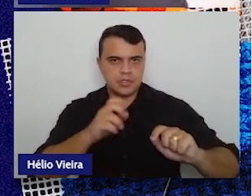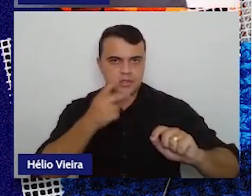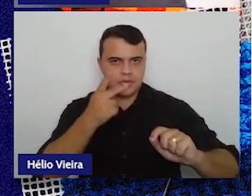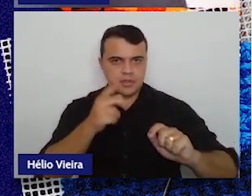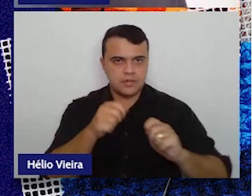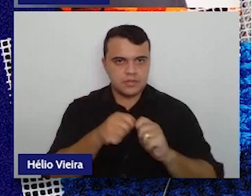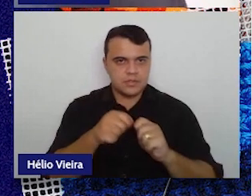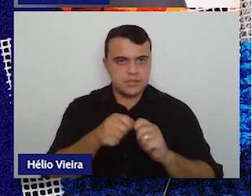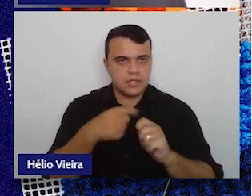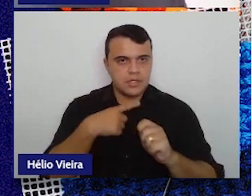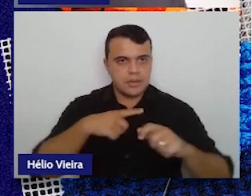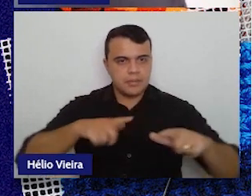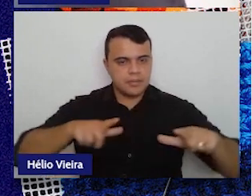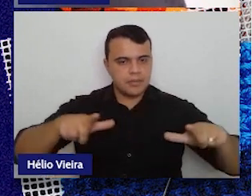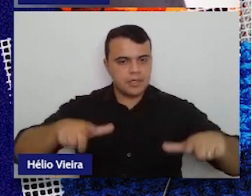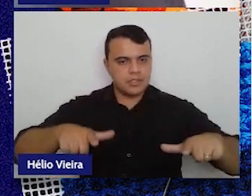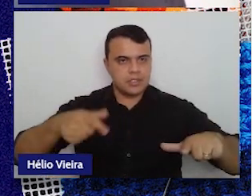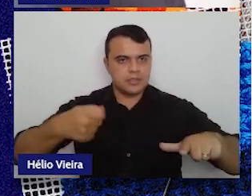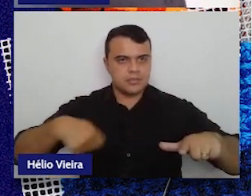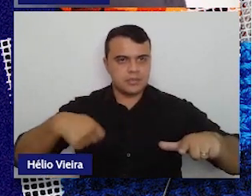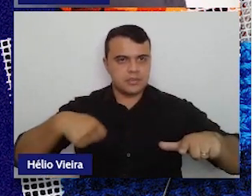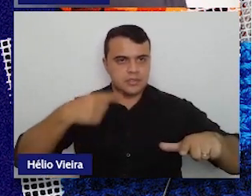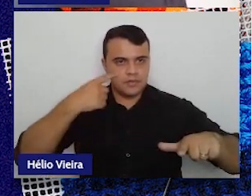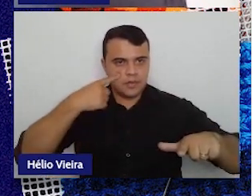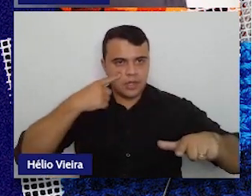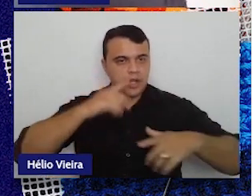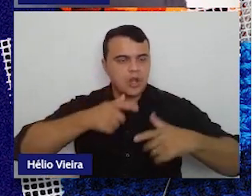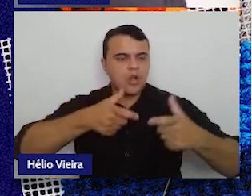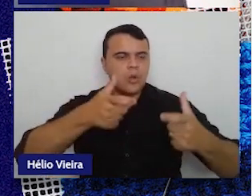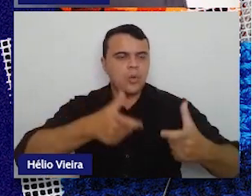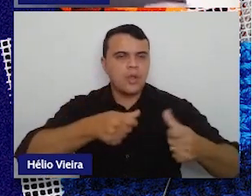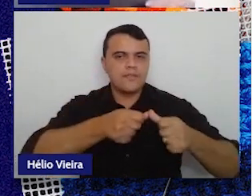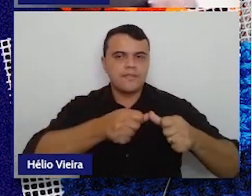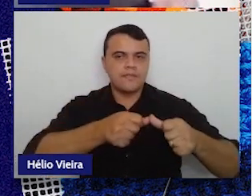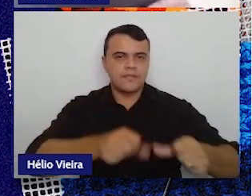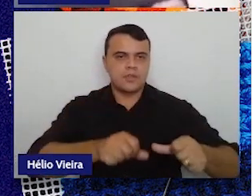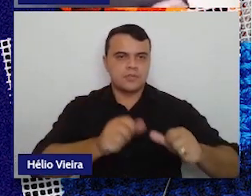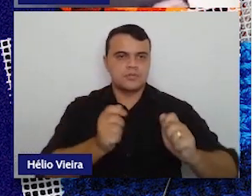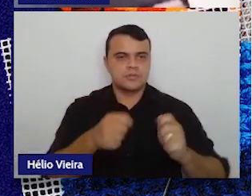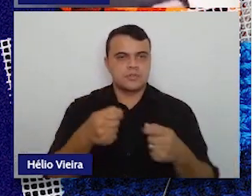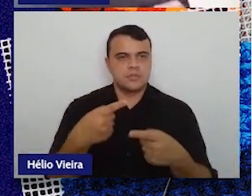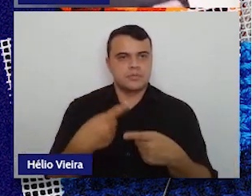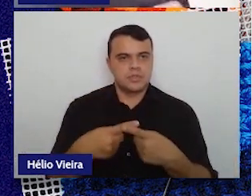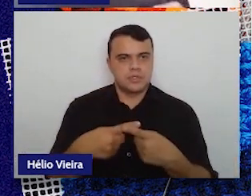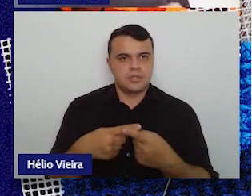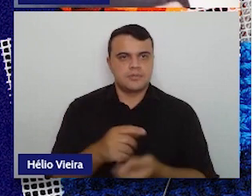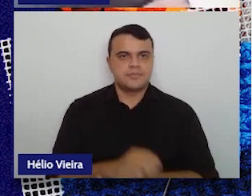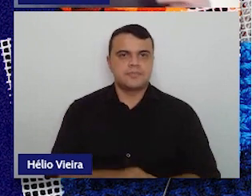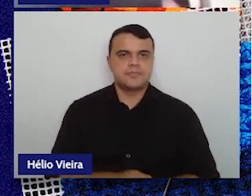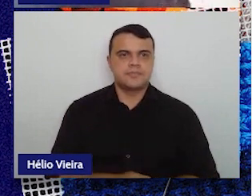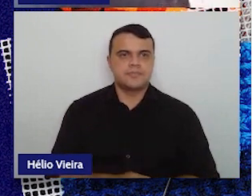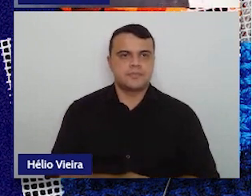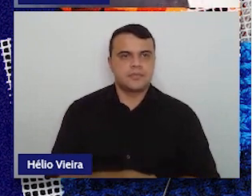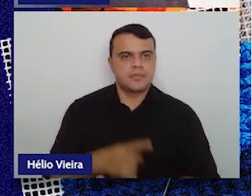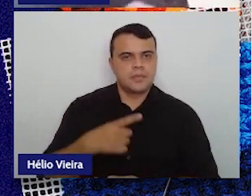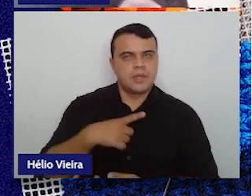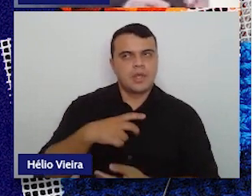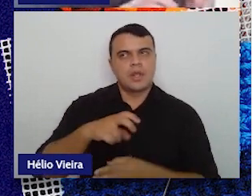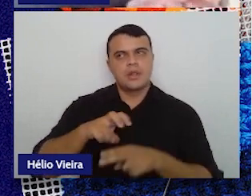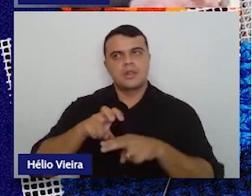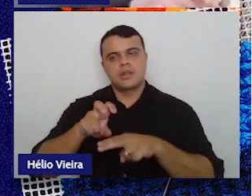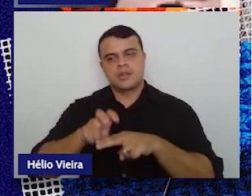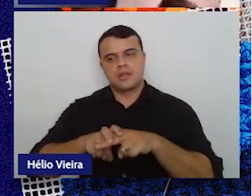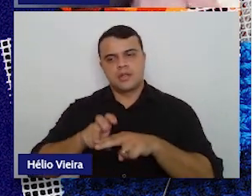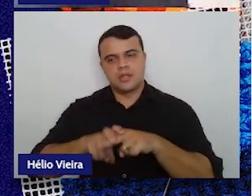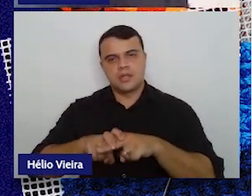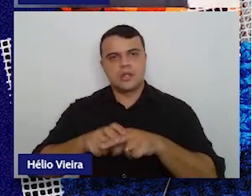uma prancheta, porque ele precisa de um apoio, de um lugar fixo, que pode ser uma cadeira, enfim, algum